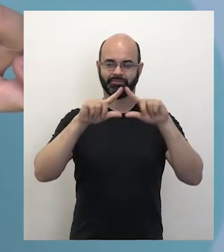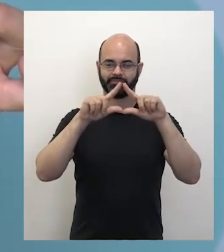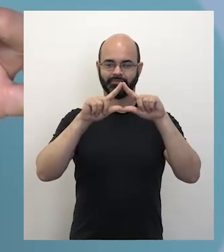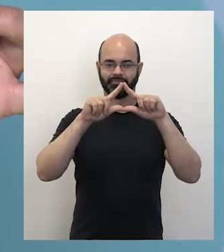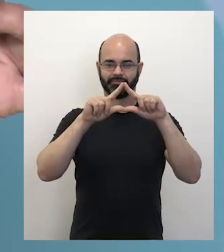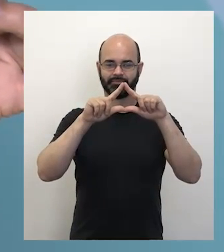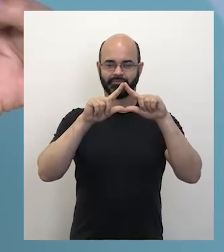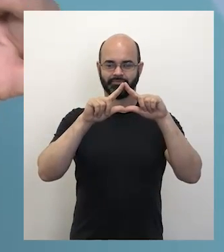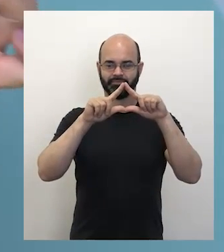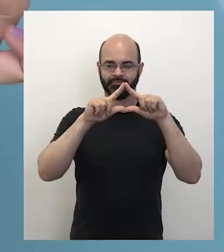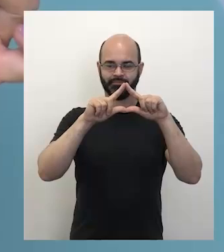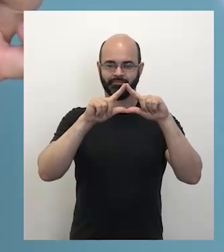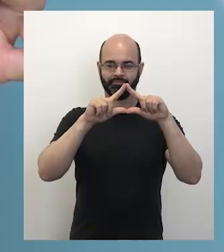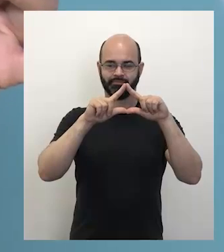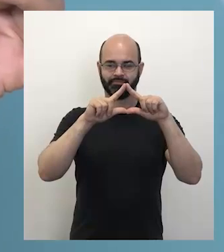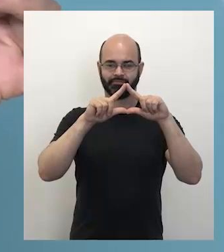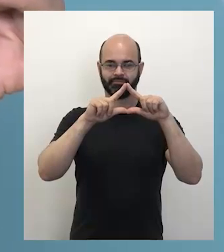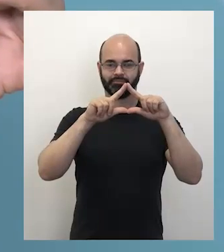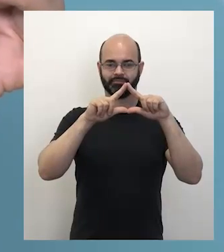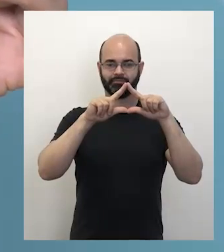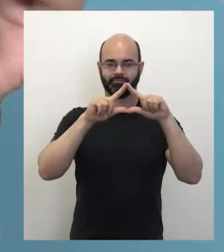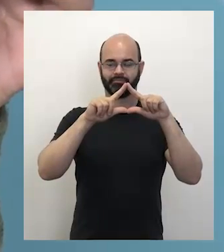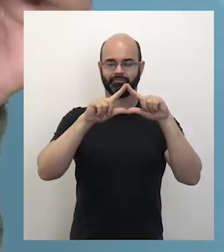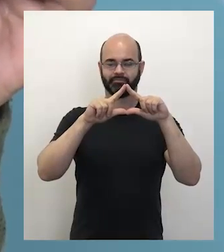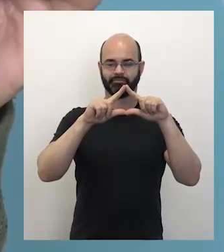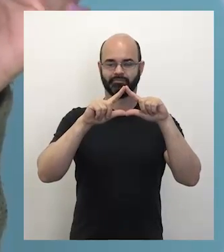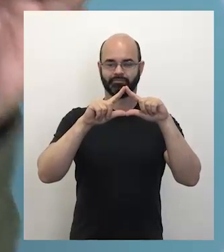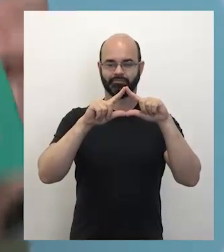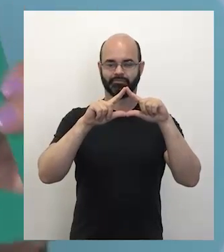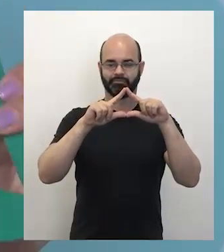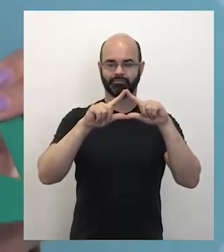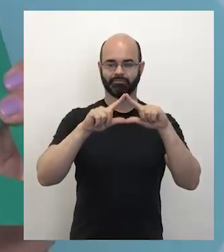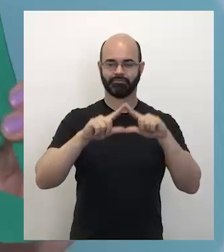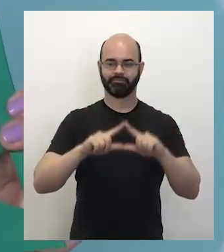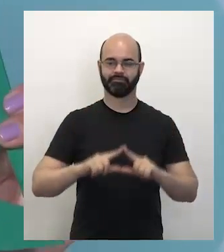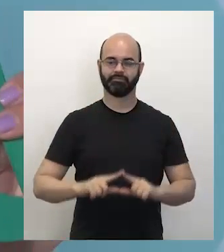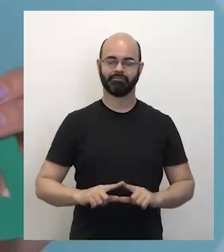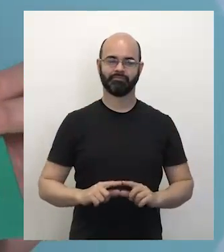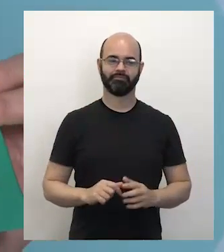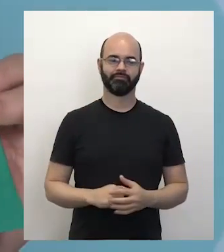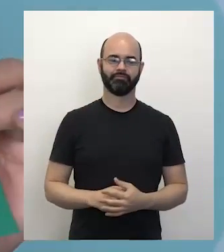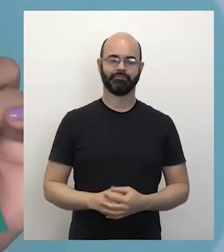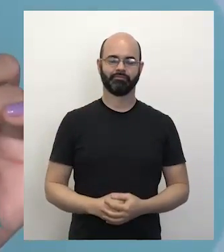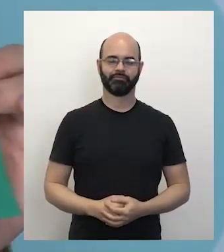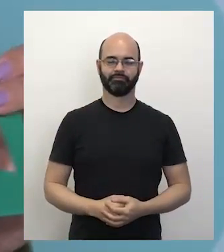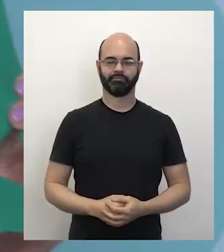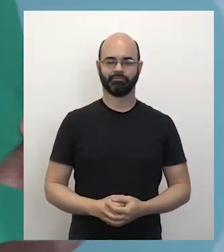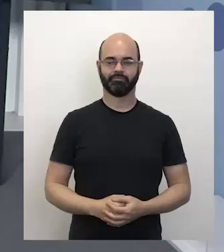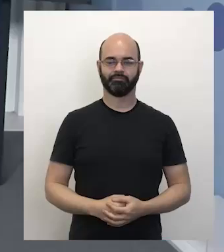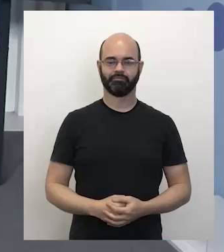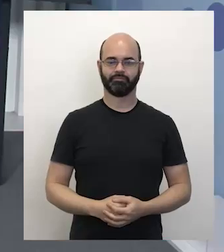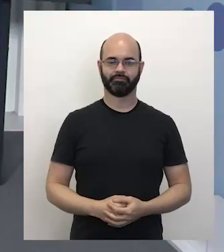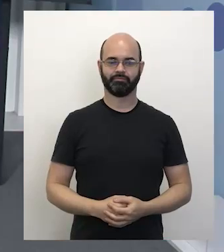ó. Um triângulo que eu já cortei. E o meio do olho eu coloquei, são